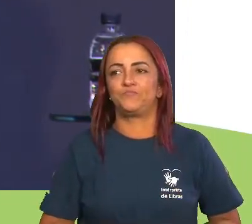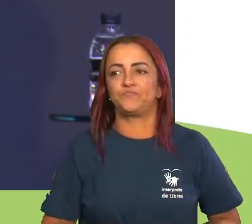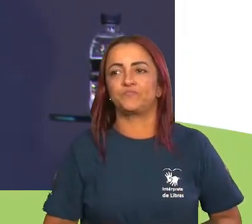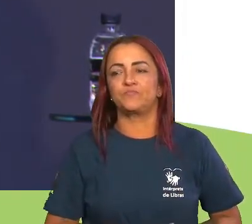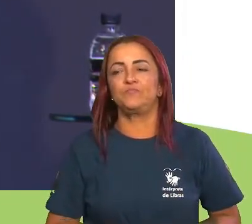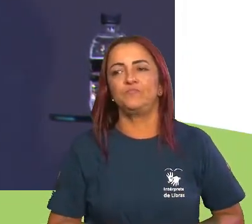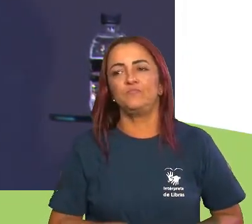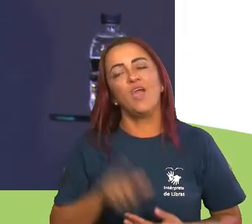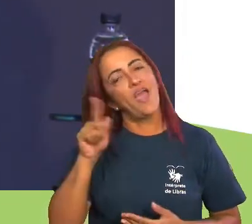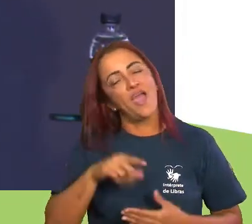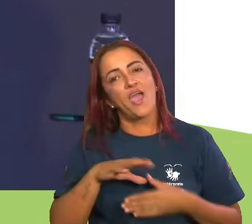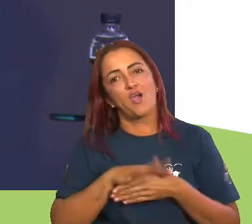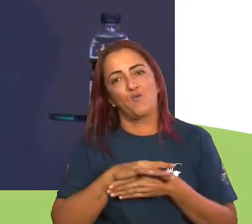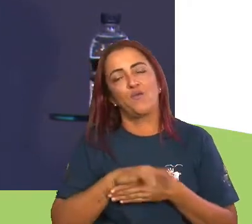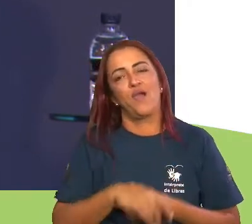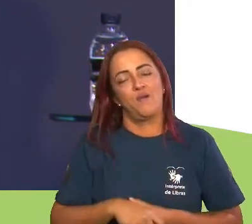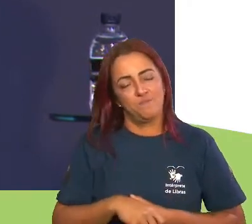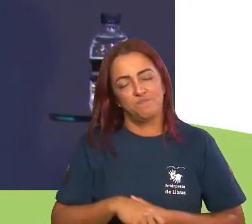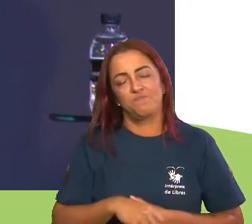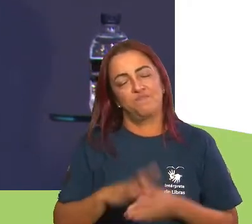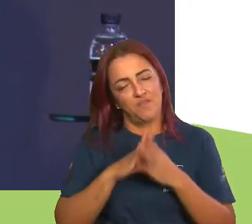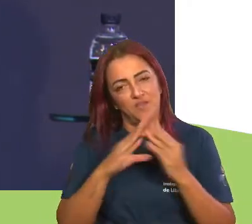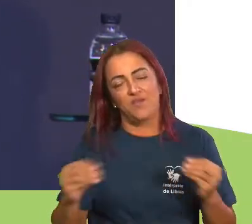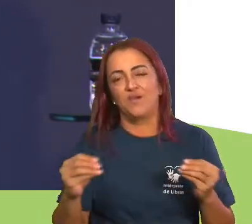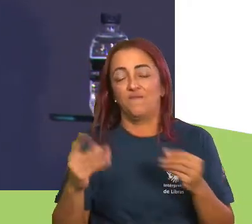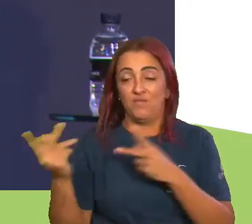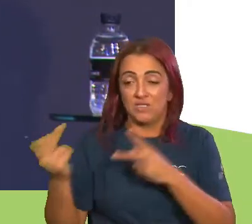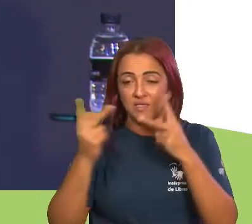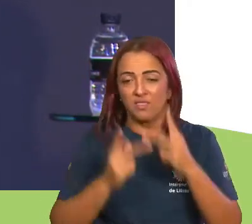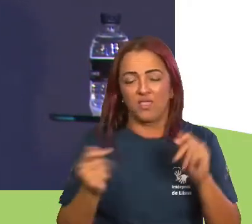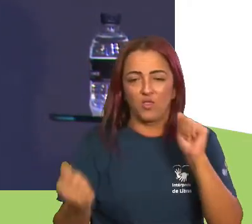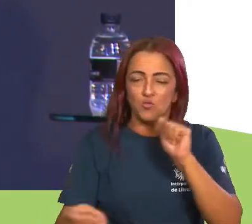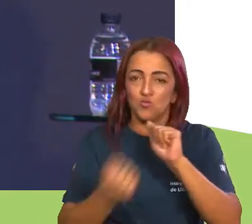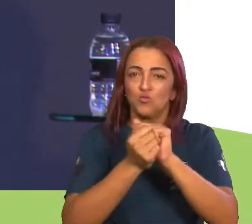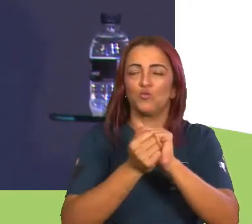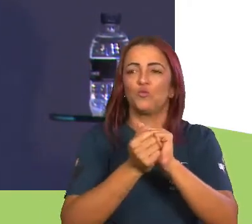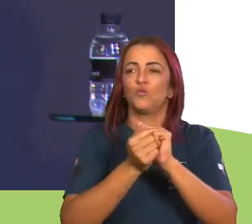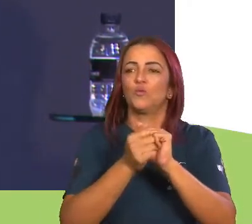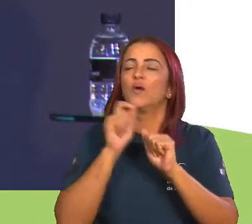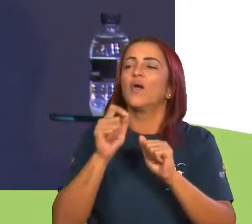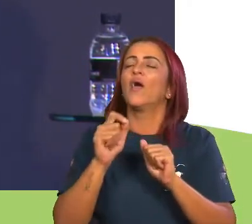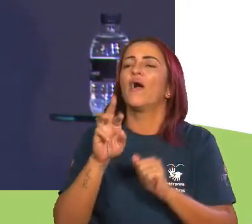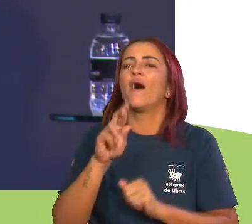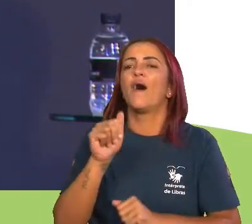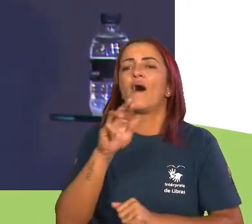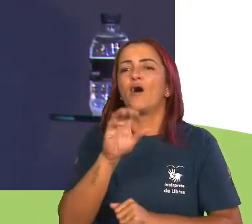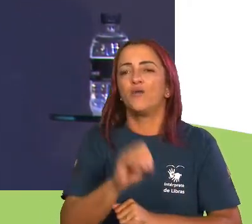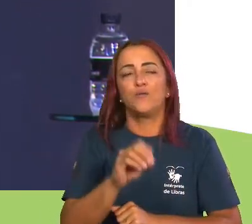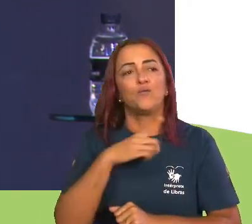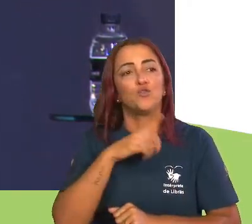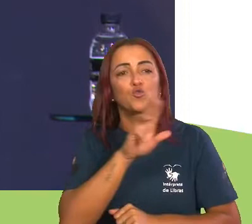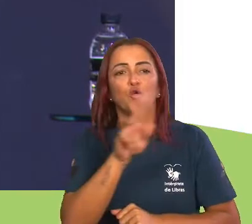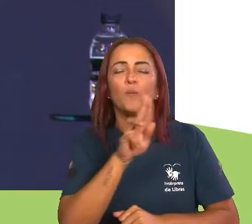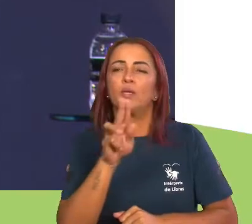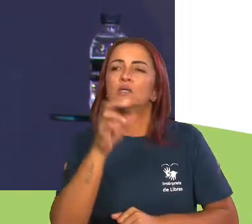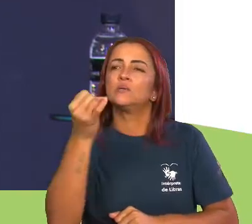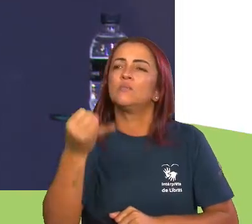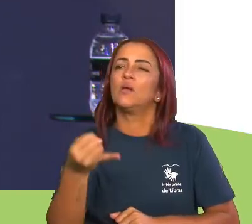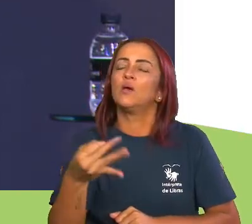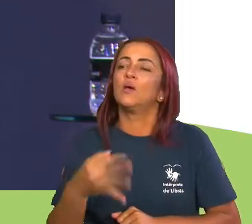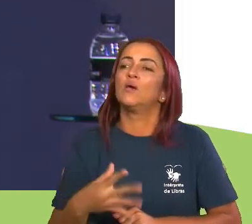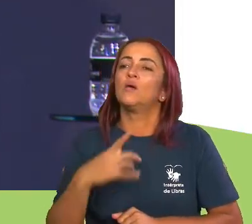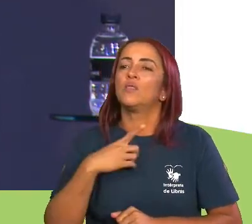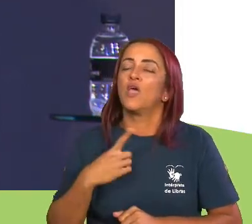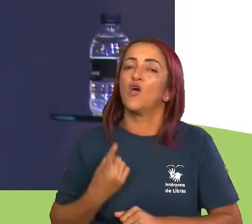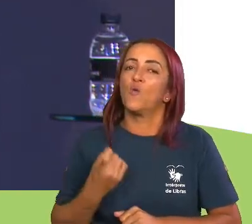Isso é curar, visitar, estar junto. O que é ser raro? Raro, o nome já diz. Raro